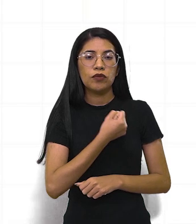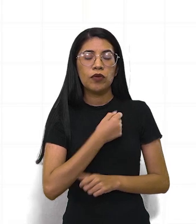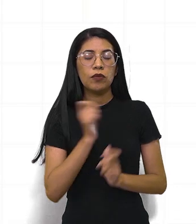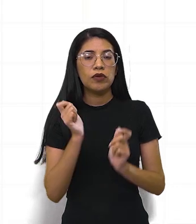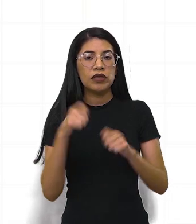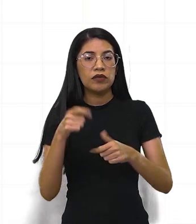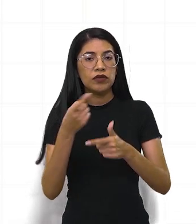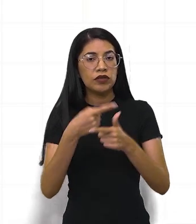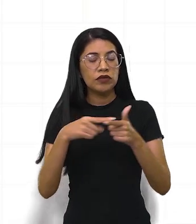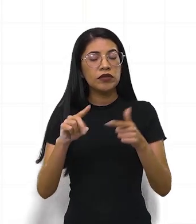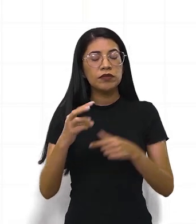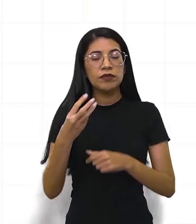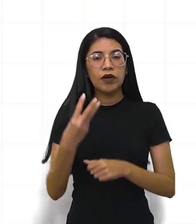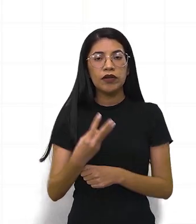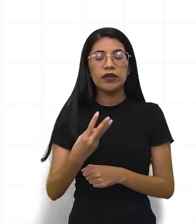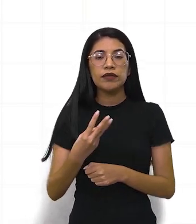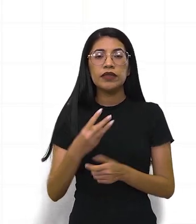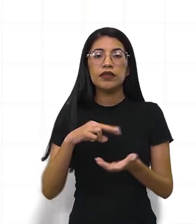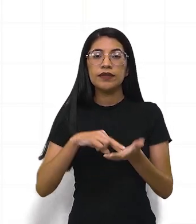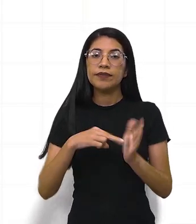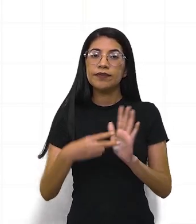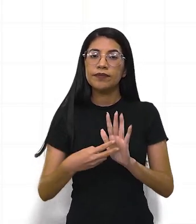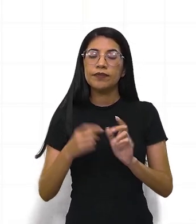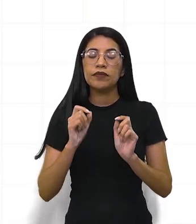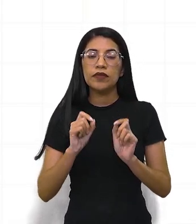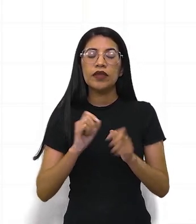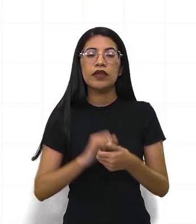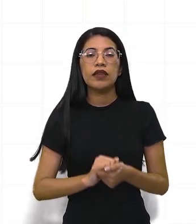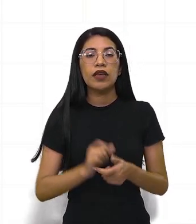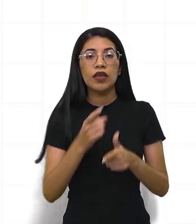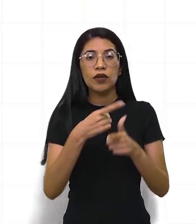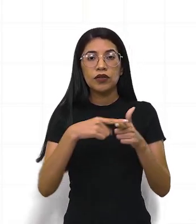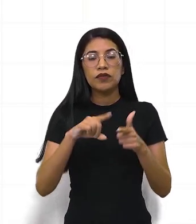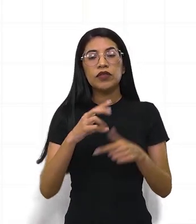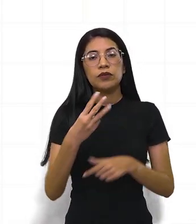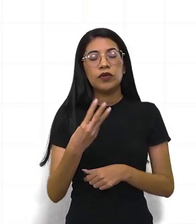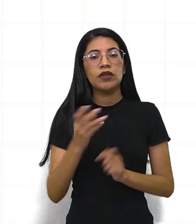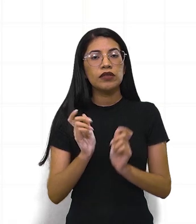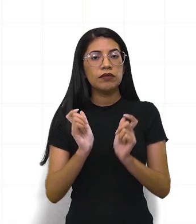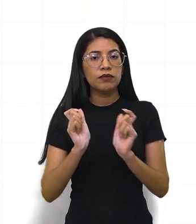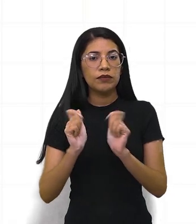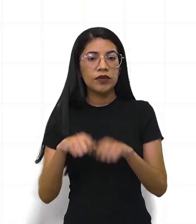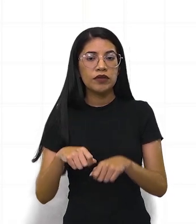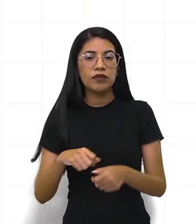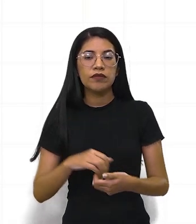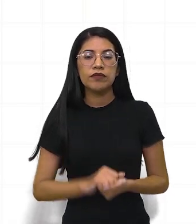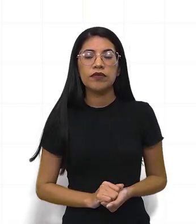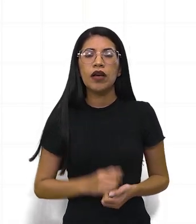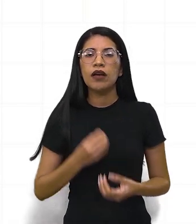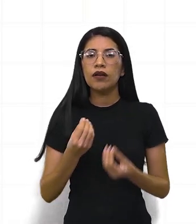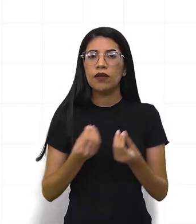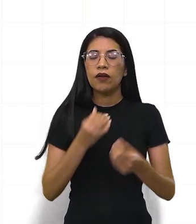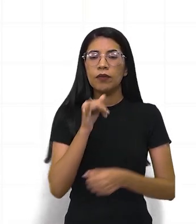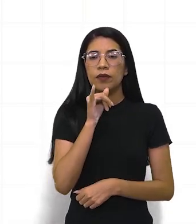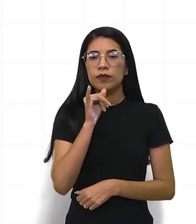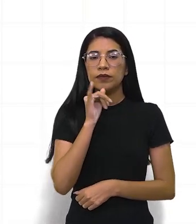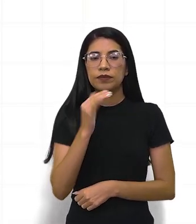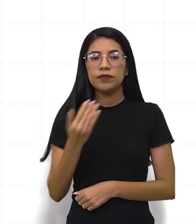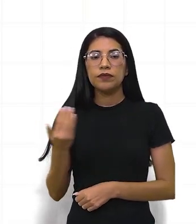divisível por 3, então o 3 é divisor desse número. Como assim, professora? Olha o exemplo aqui,